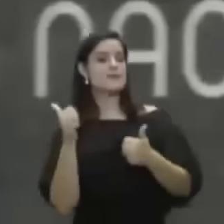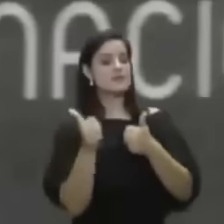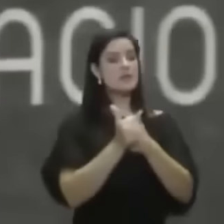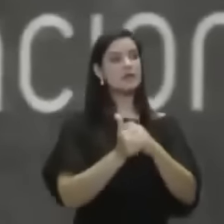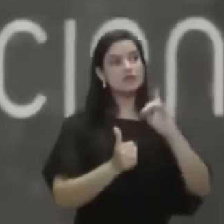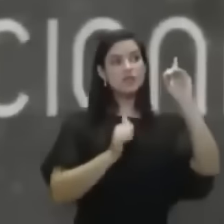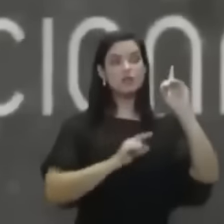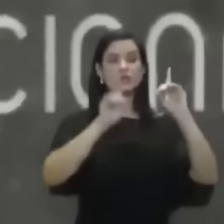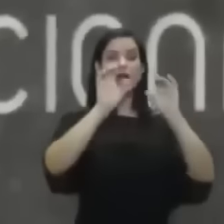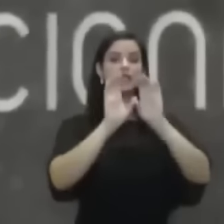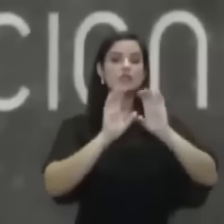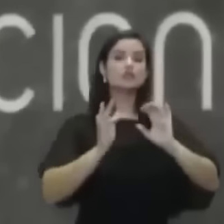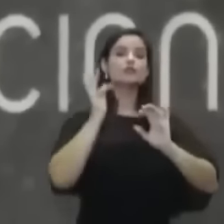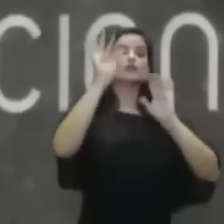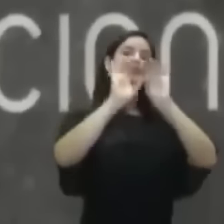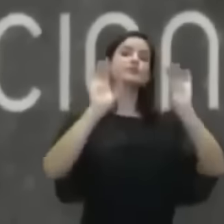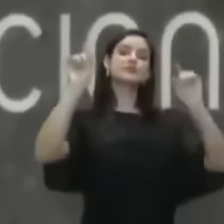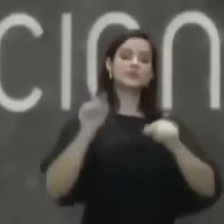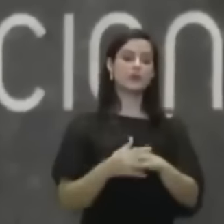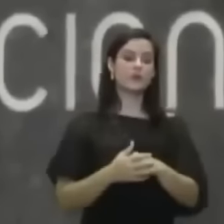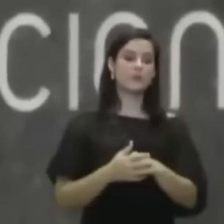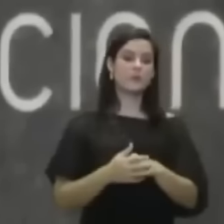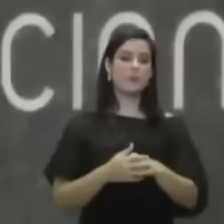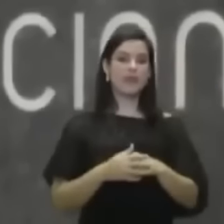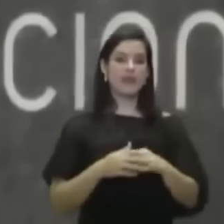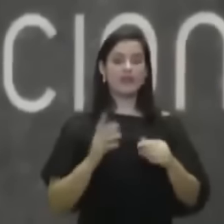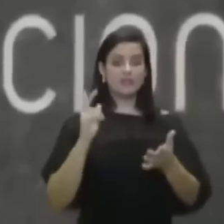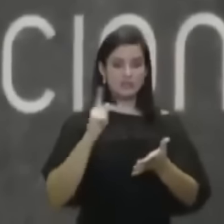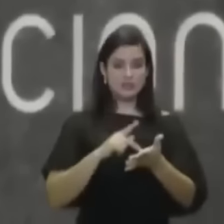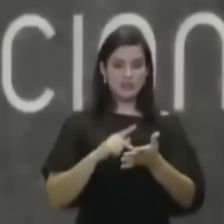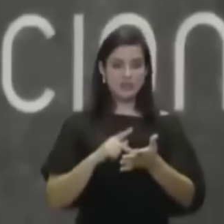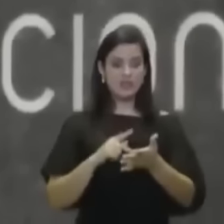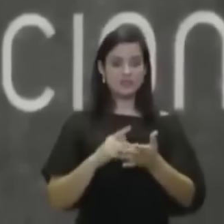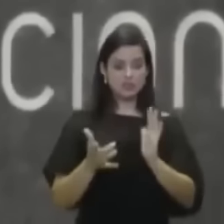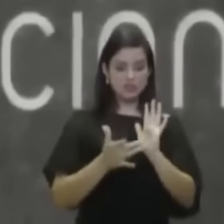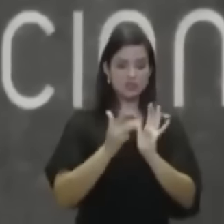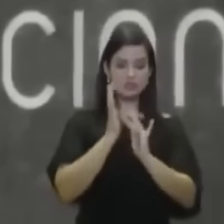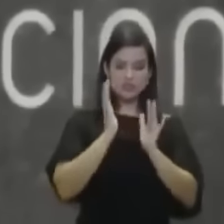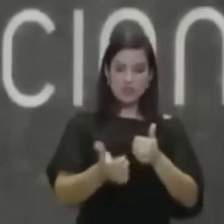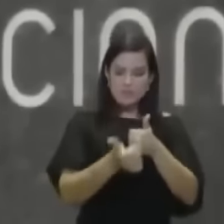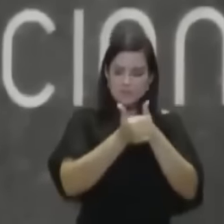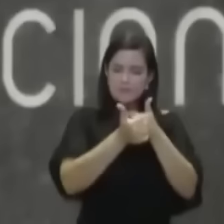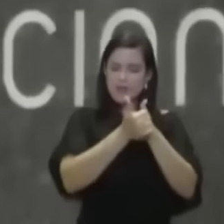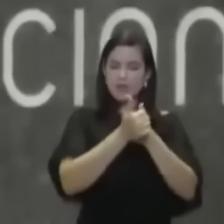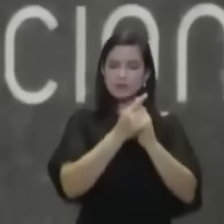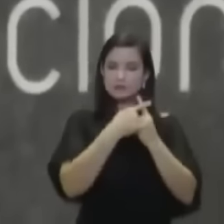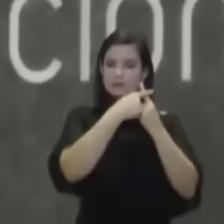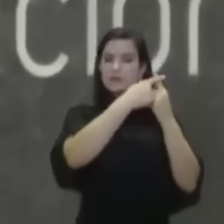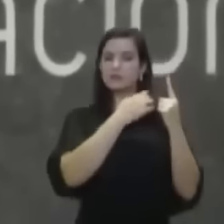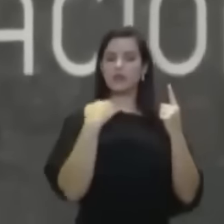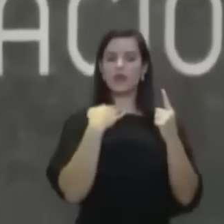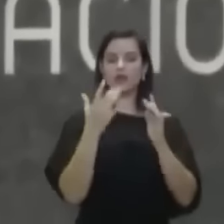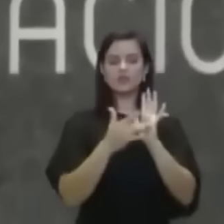reino? Antenados noutro canal, porque Jesus já estava mergulhado na sombra da cruz. E quando Jesus percebe que eles